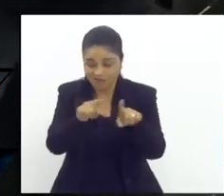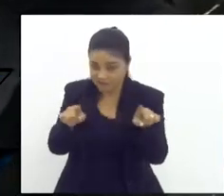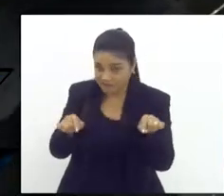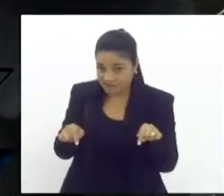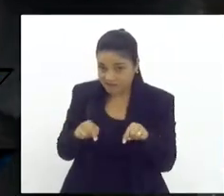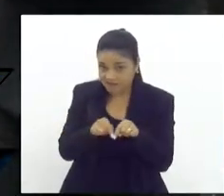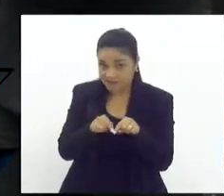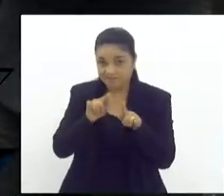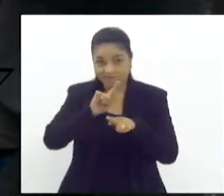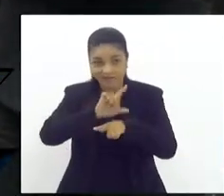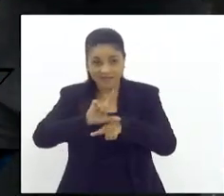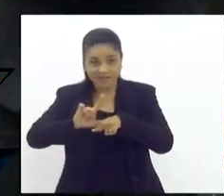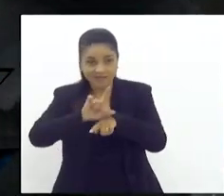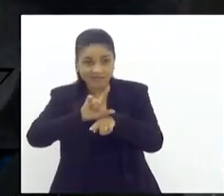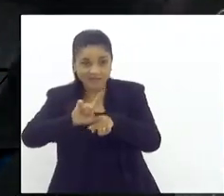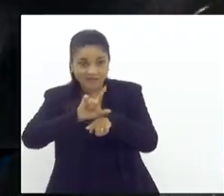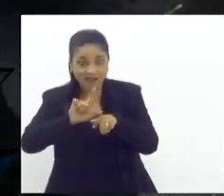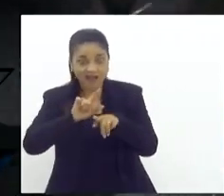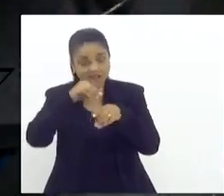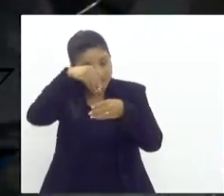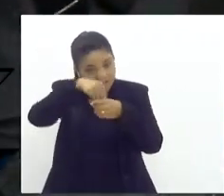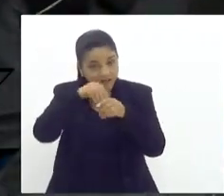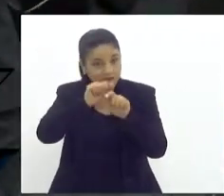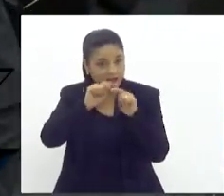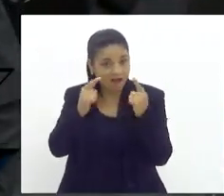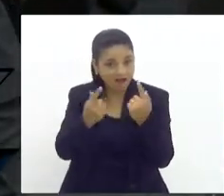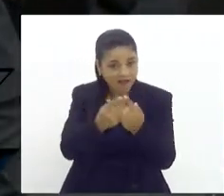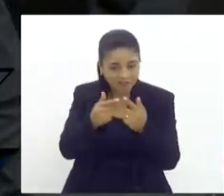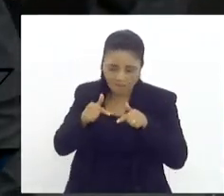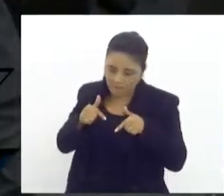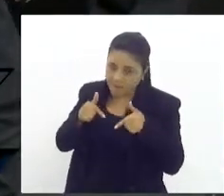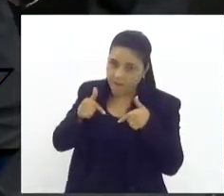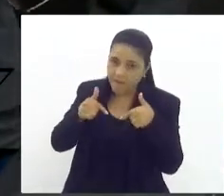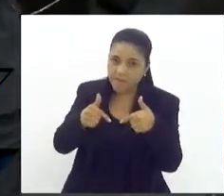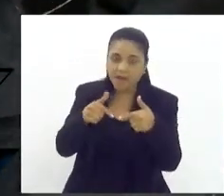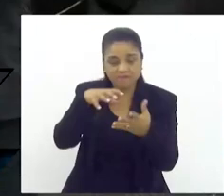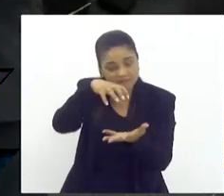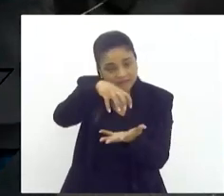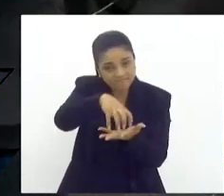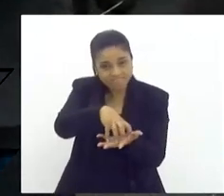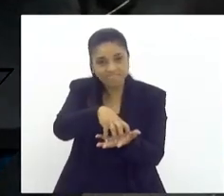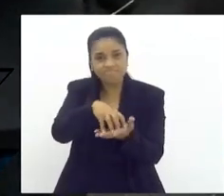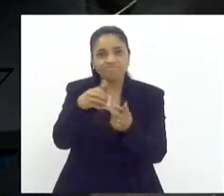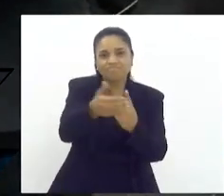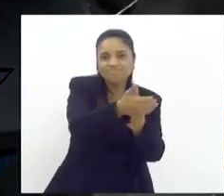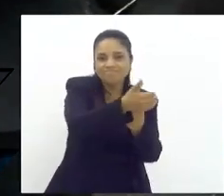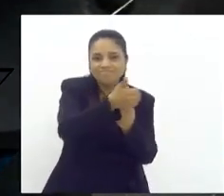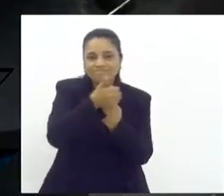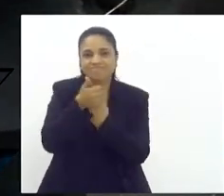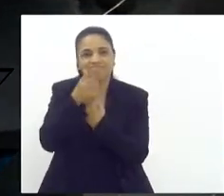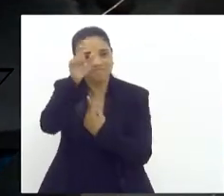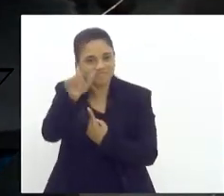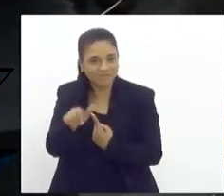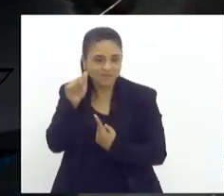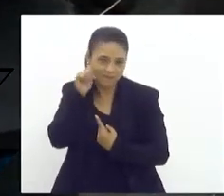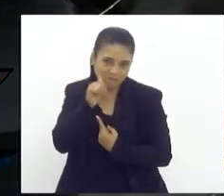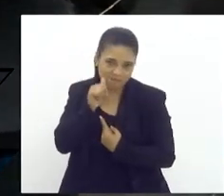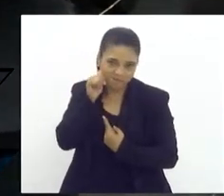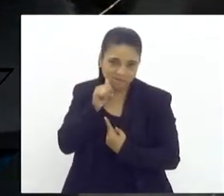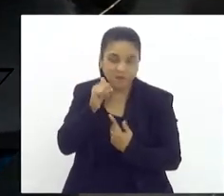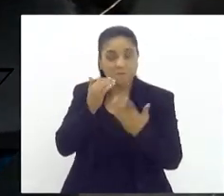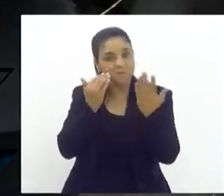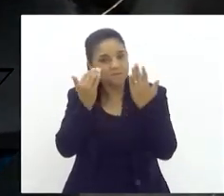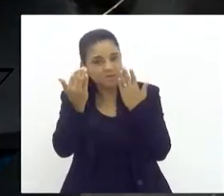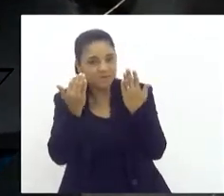faz nessa casa um serviço central de recebimento dessas mulheres acolhimentos